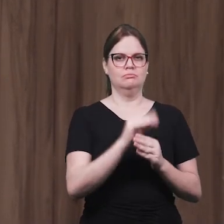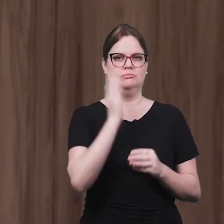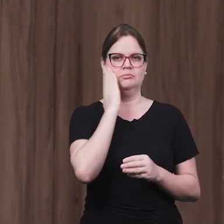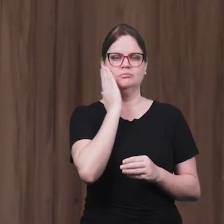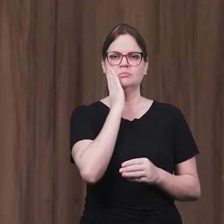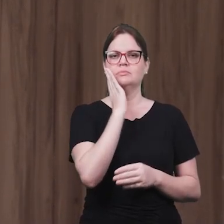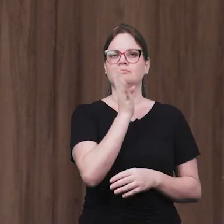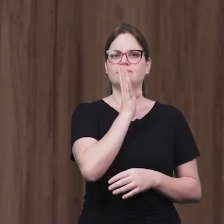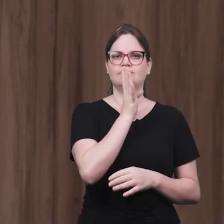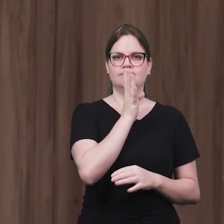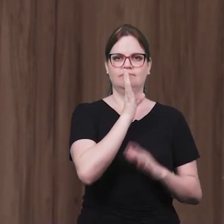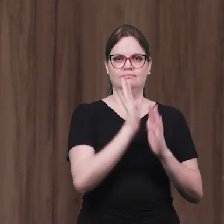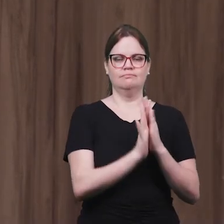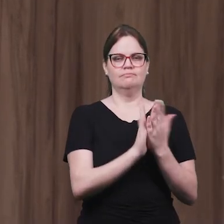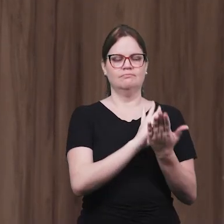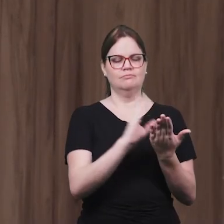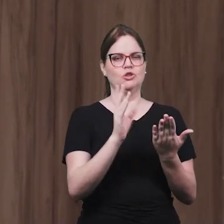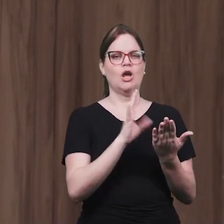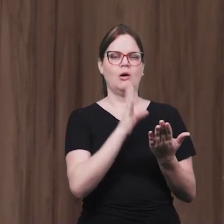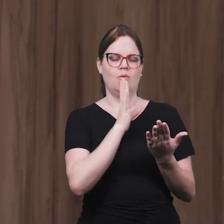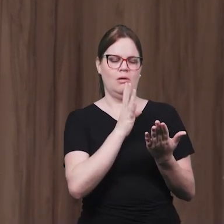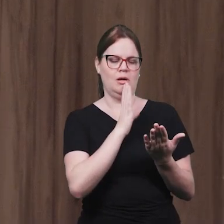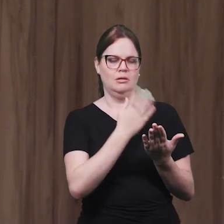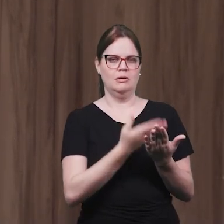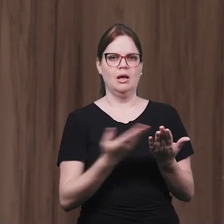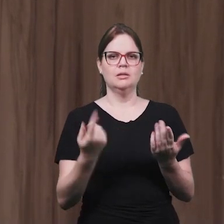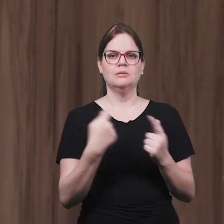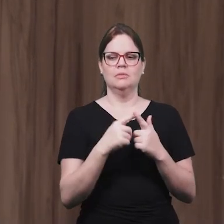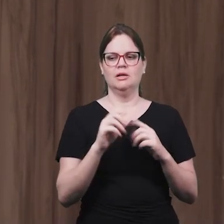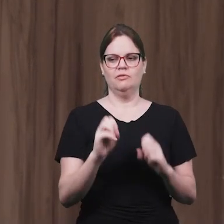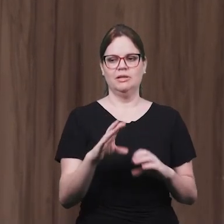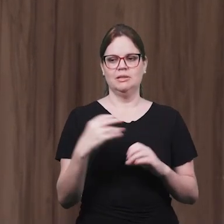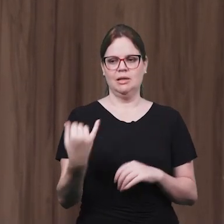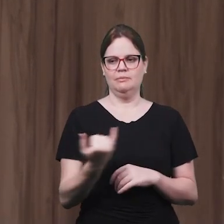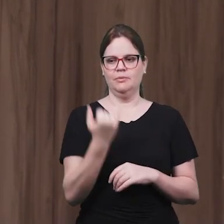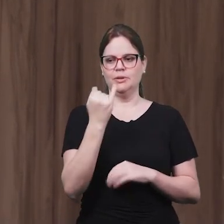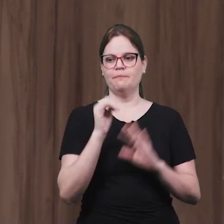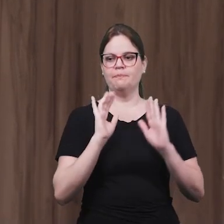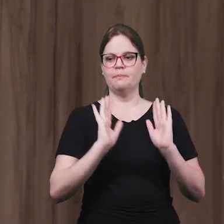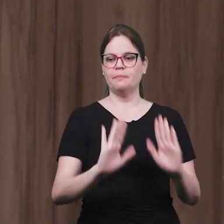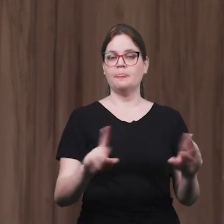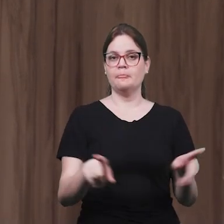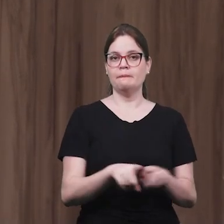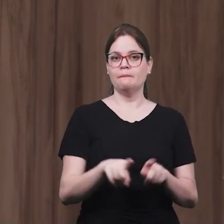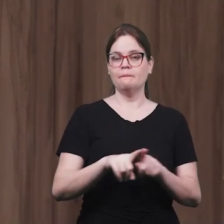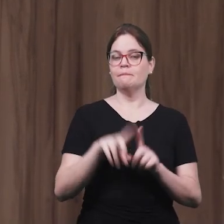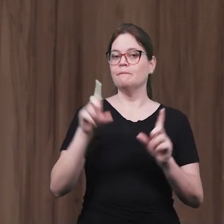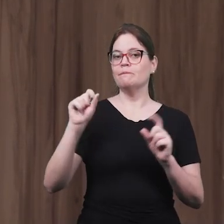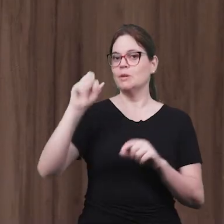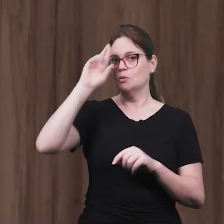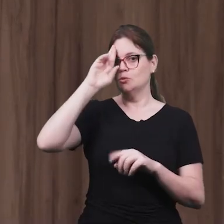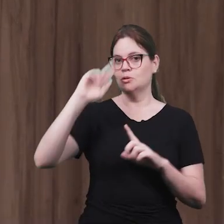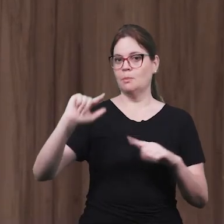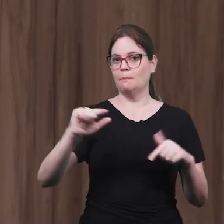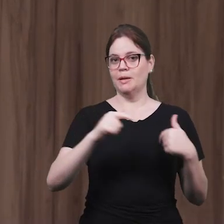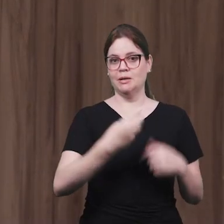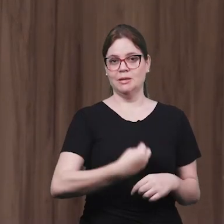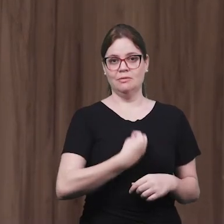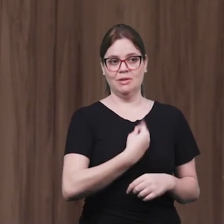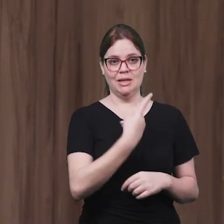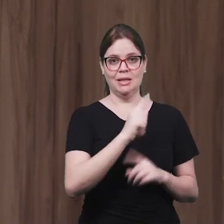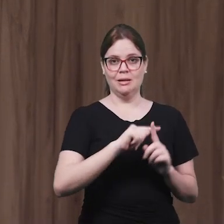Porque é importante elas conhecerem a palavra, aquilo vai ensinar as crianças, mas o que o Senhor está operando na vida